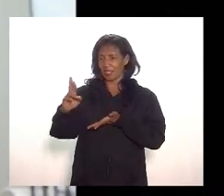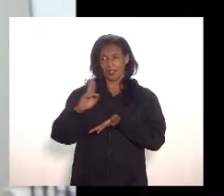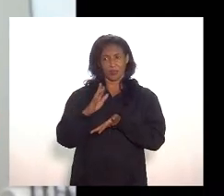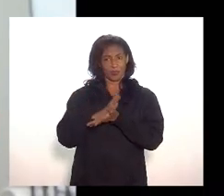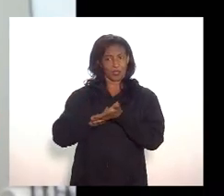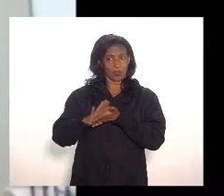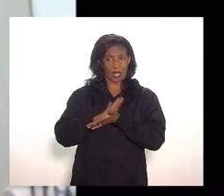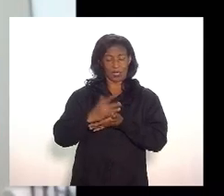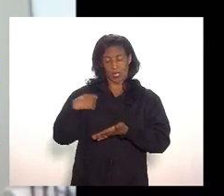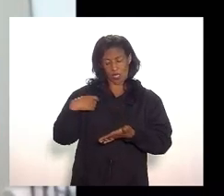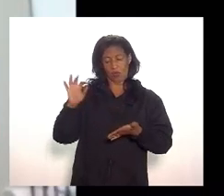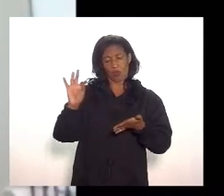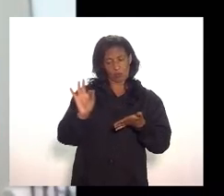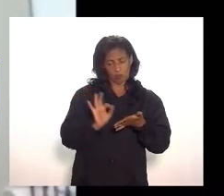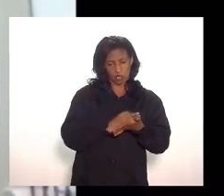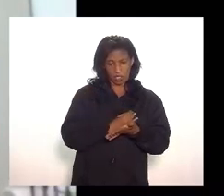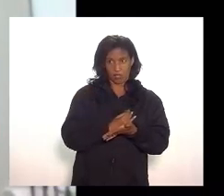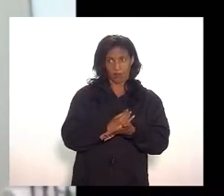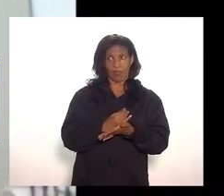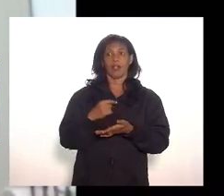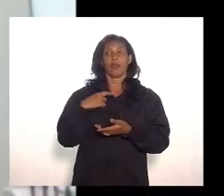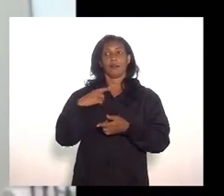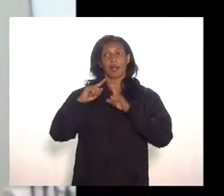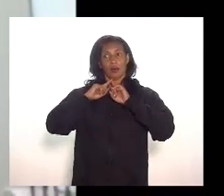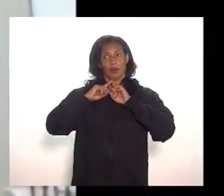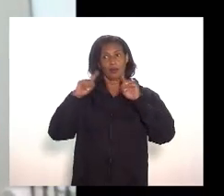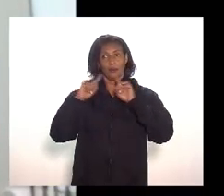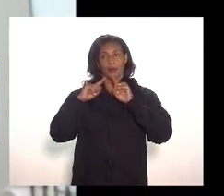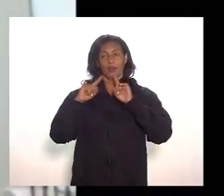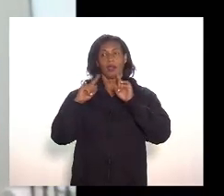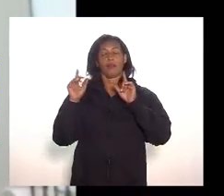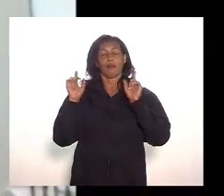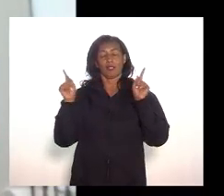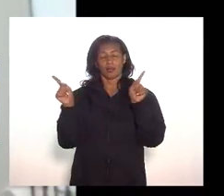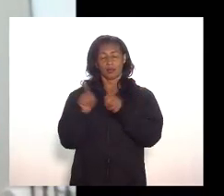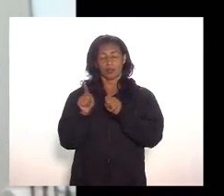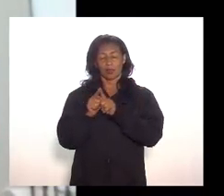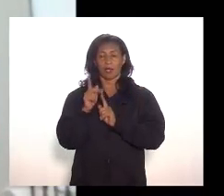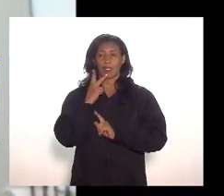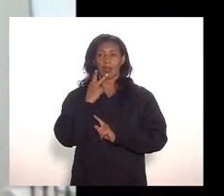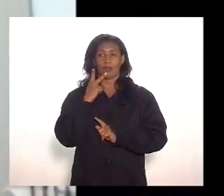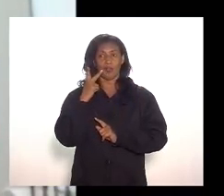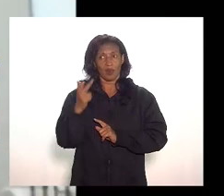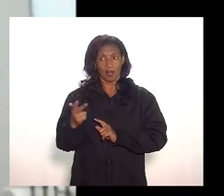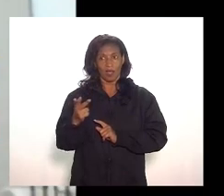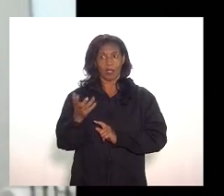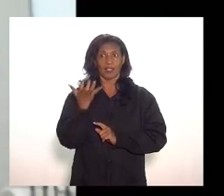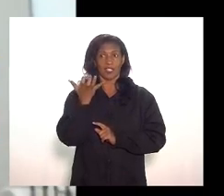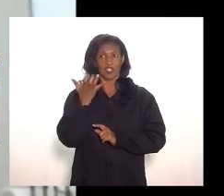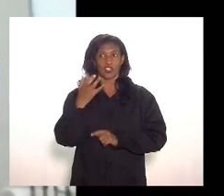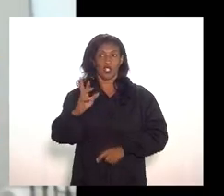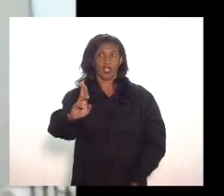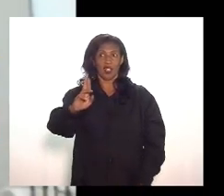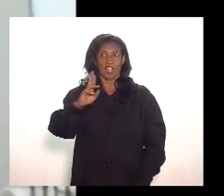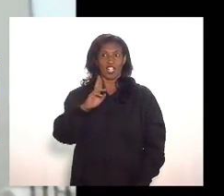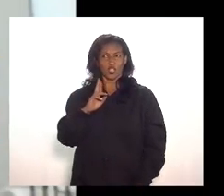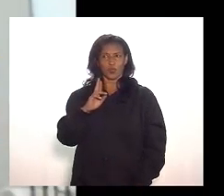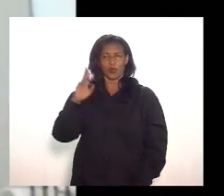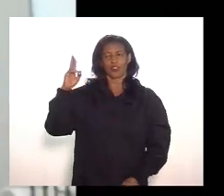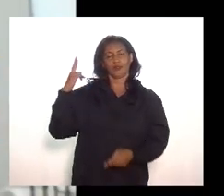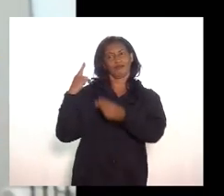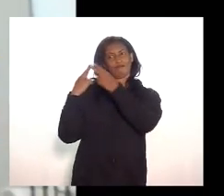para discutir o mérito do debate durante as inscrições, mas quero destacar que quando a gente baixa em diligência, a gente quer ouvir as autoridades,